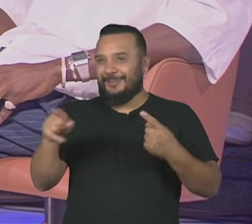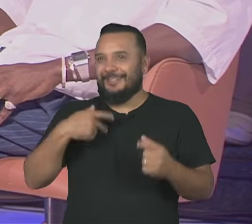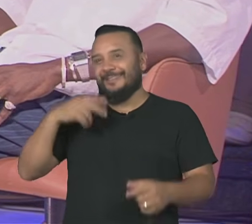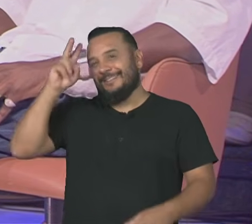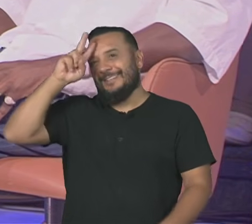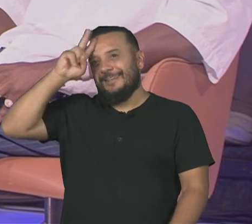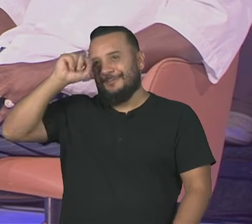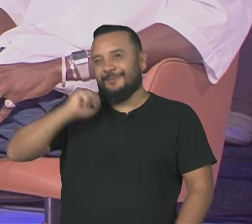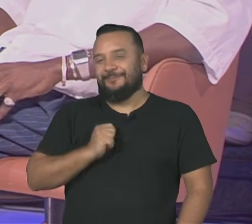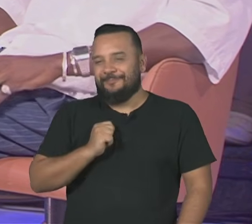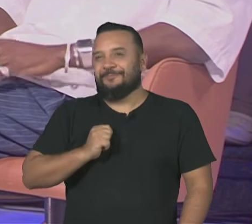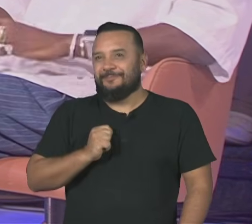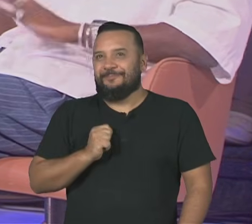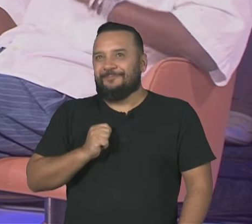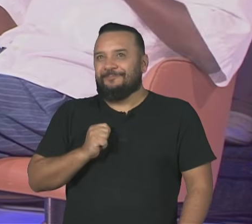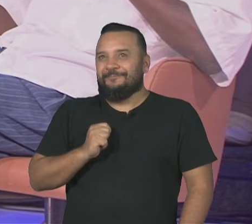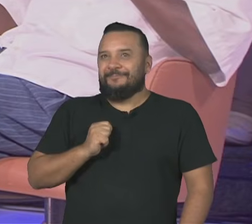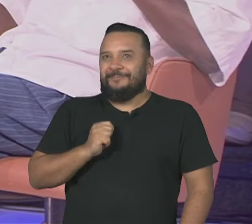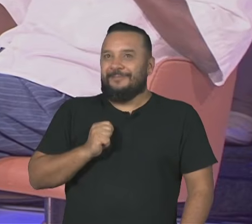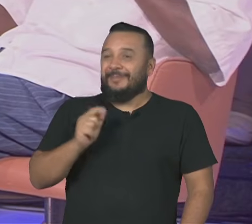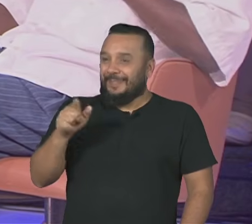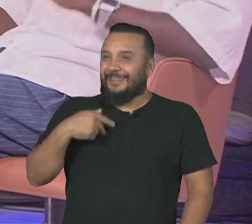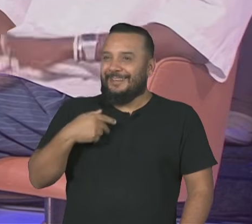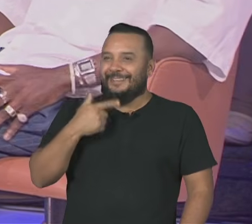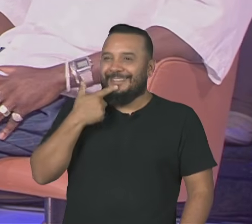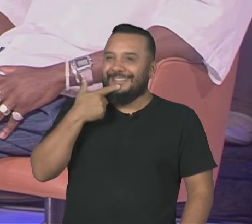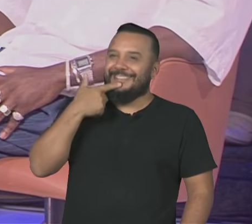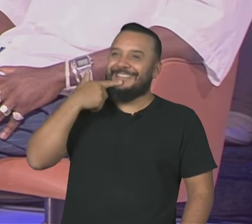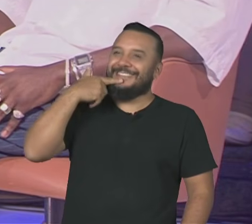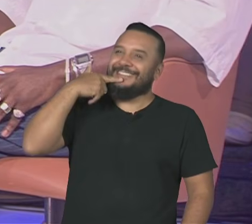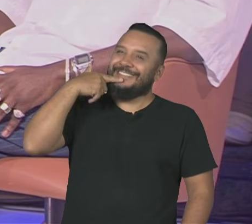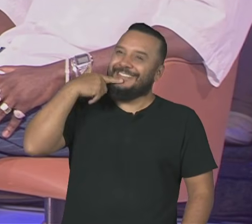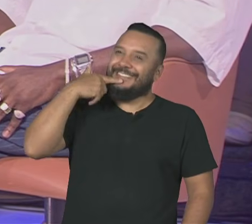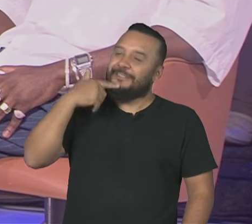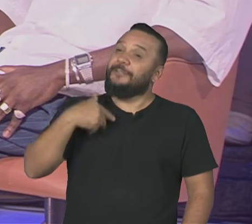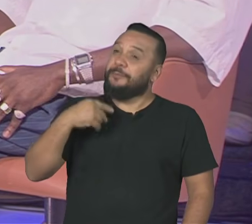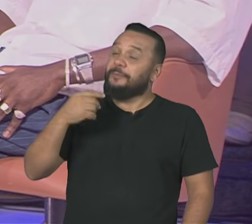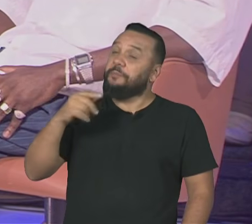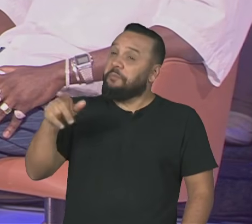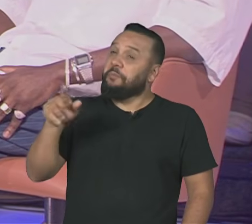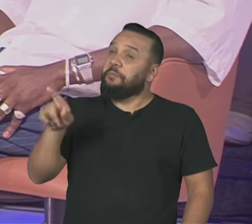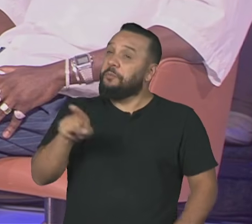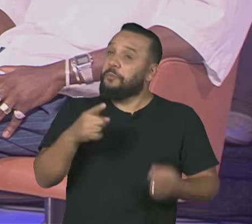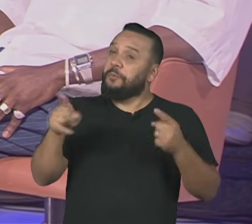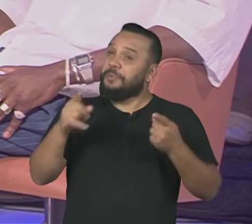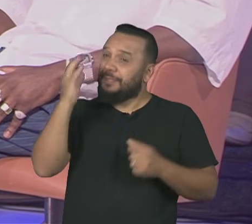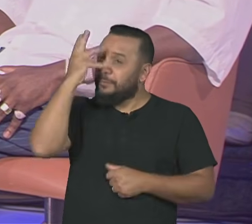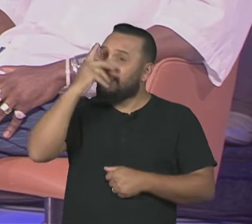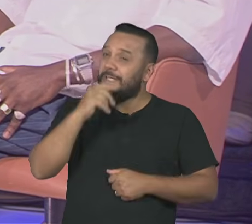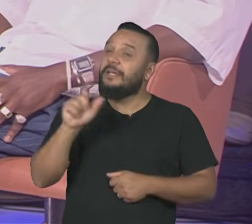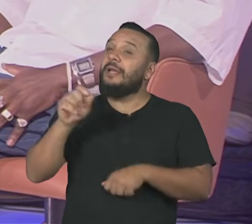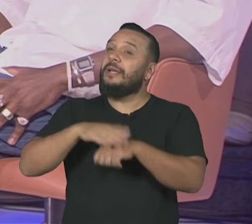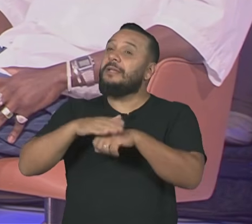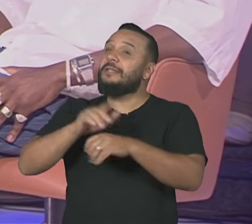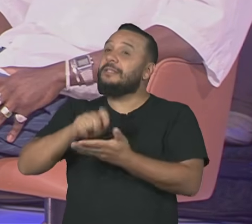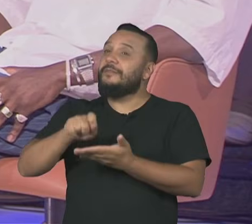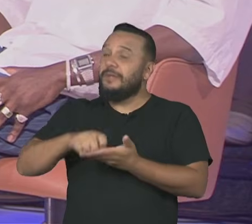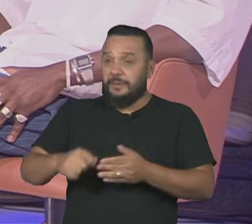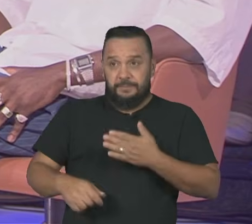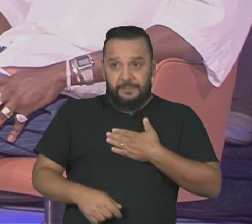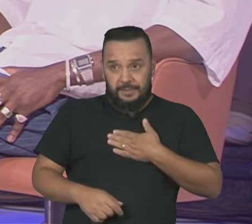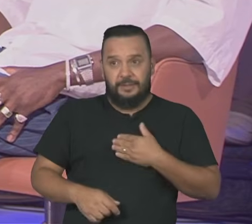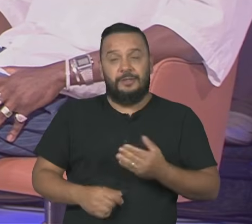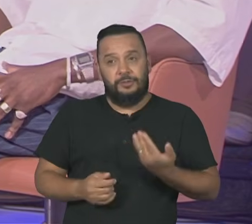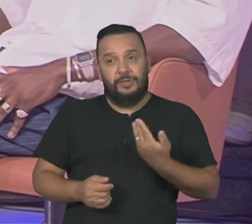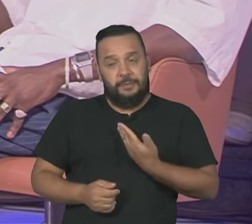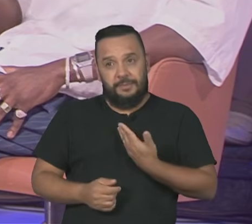sensação. Ele esboçando um risinho, assim. Foi muito bonita a música. De quem é? Eu falei, é minha, de um amigo meu,